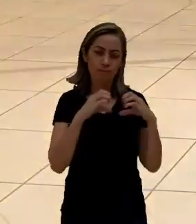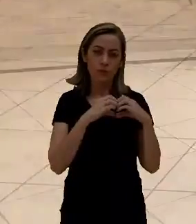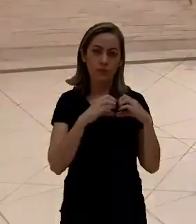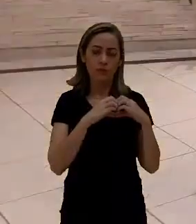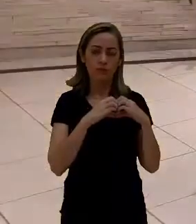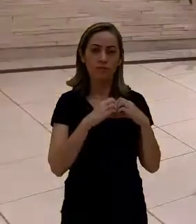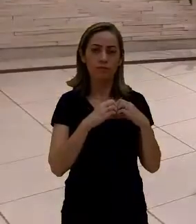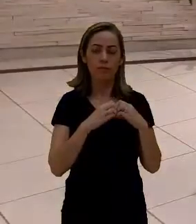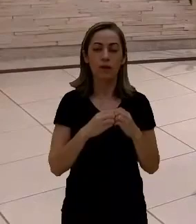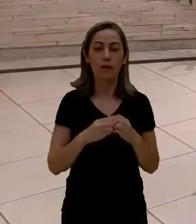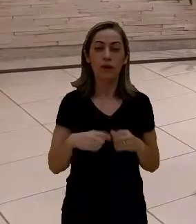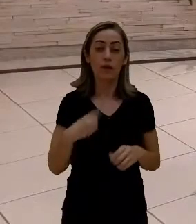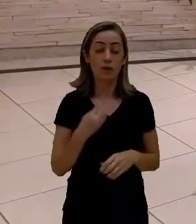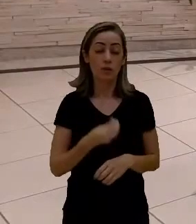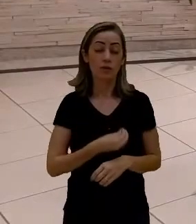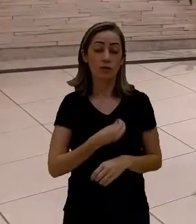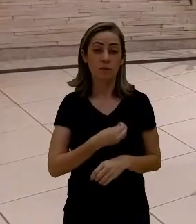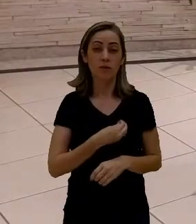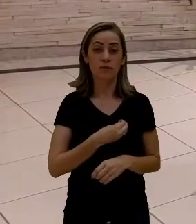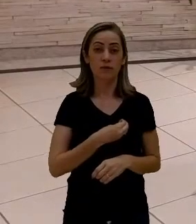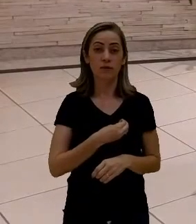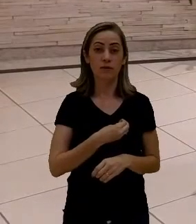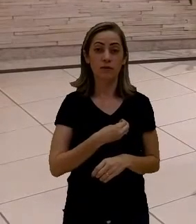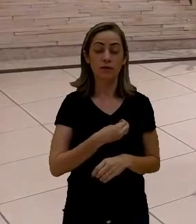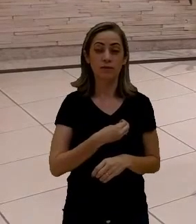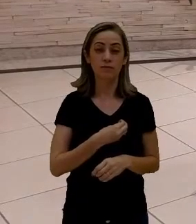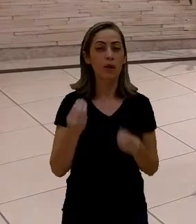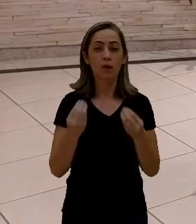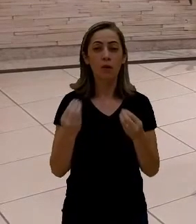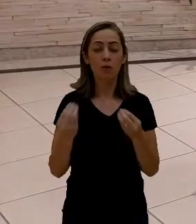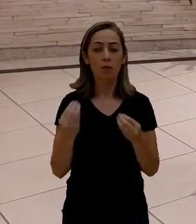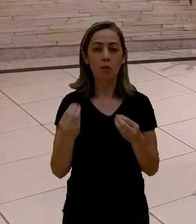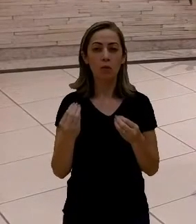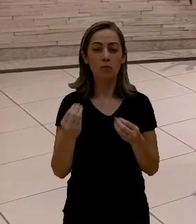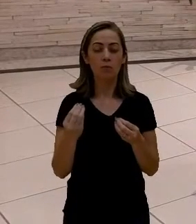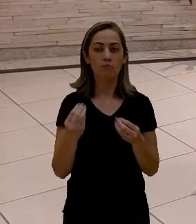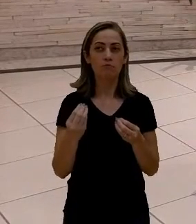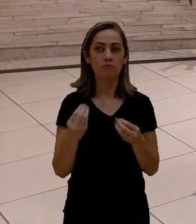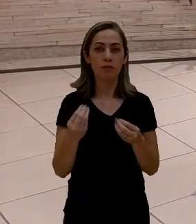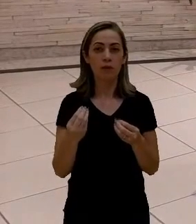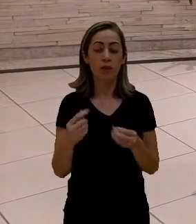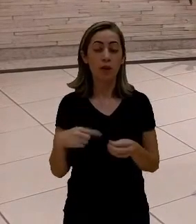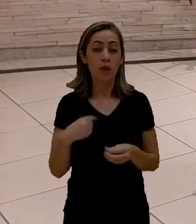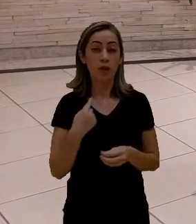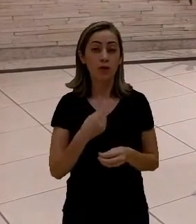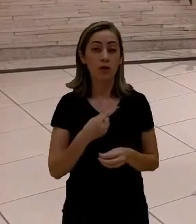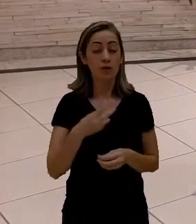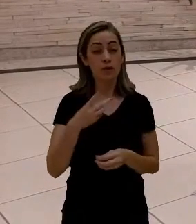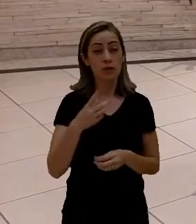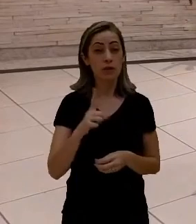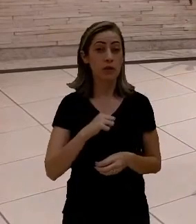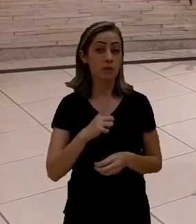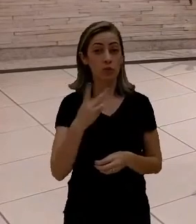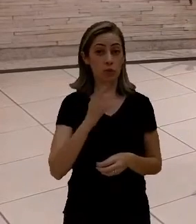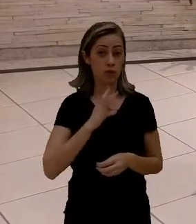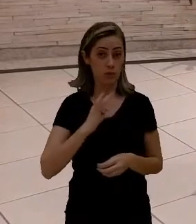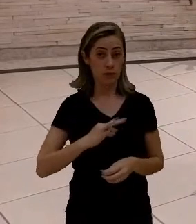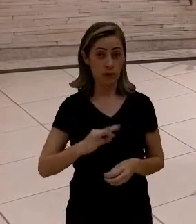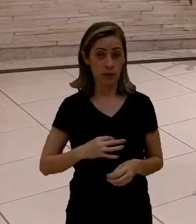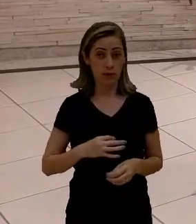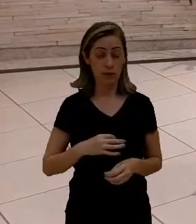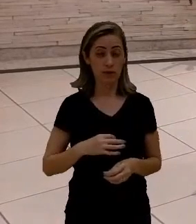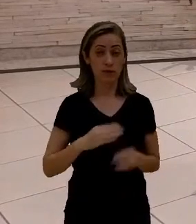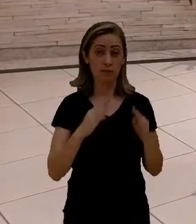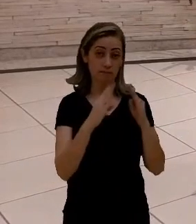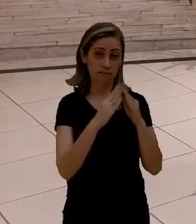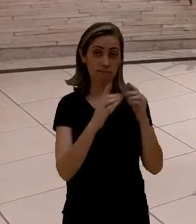que nós estamos vivendo exatamente como que eu vou colocar Nós temos dois Padres na casa então eu vou colocar cada